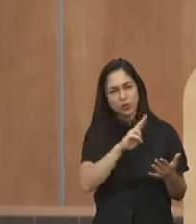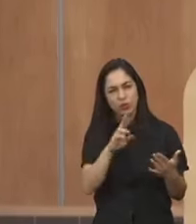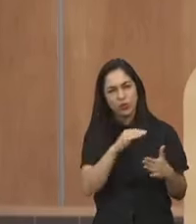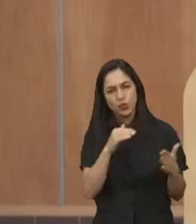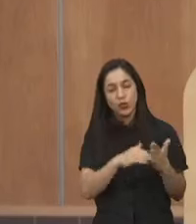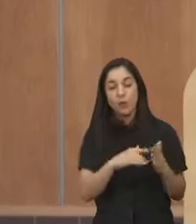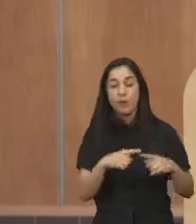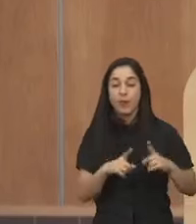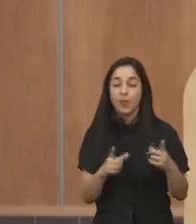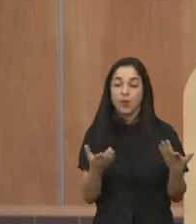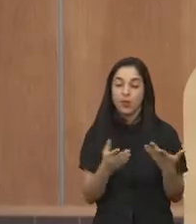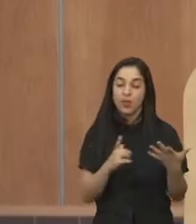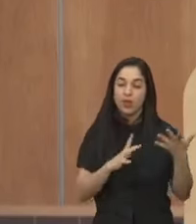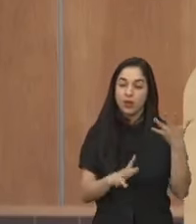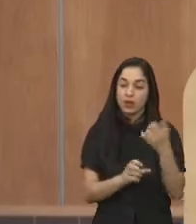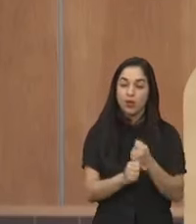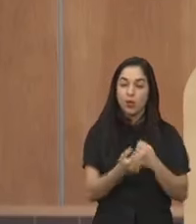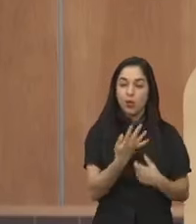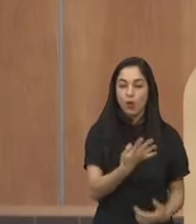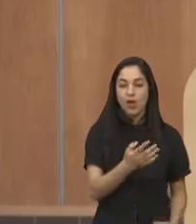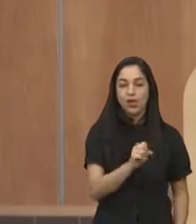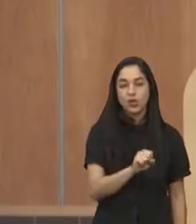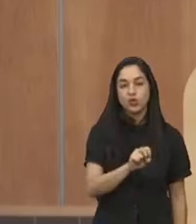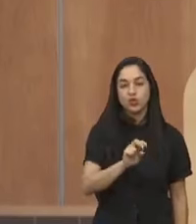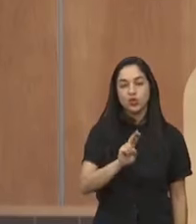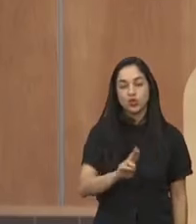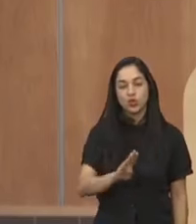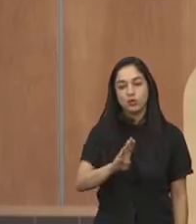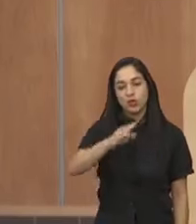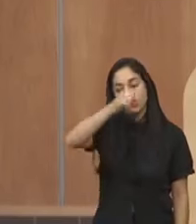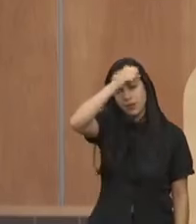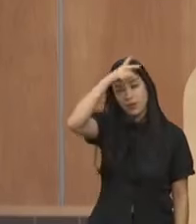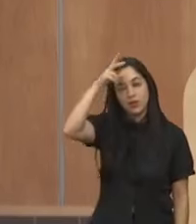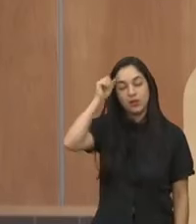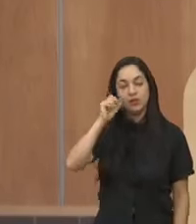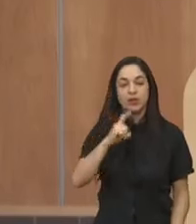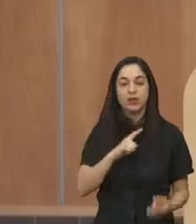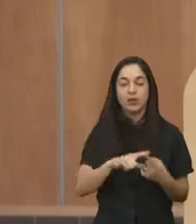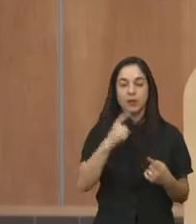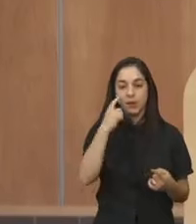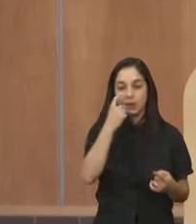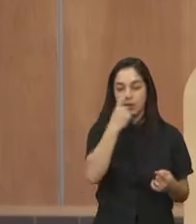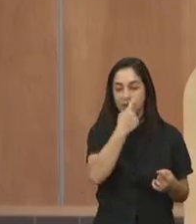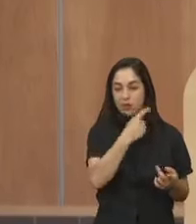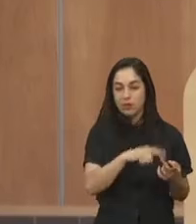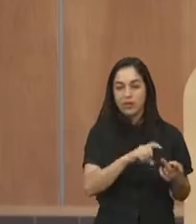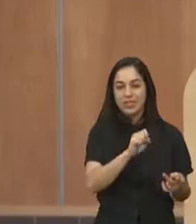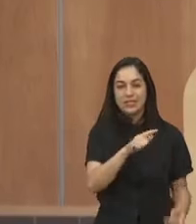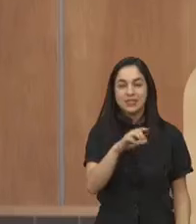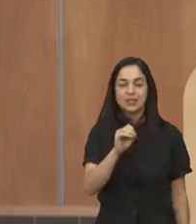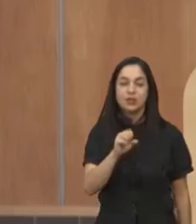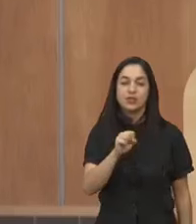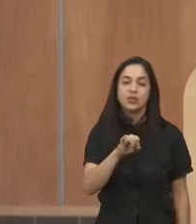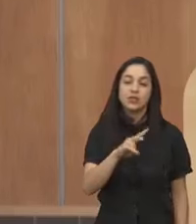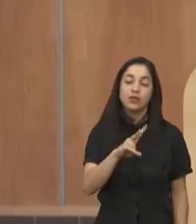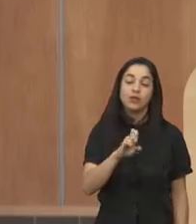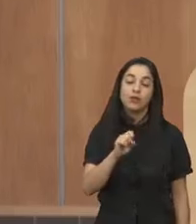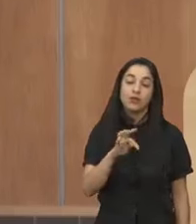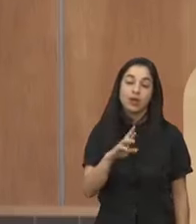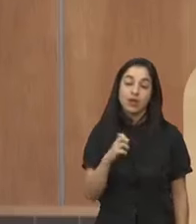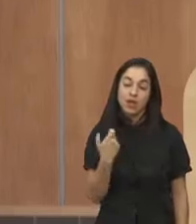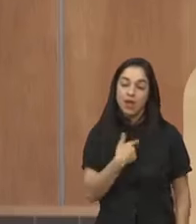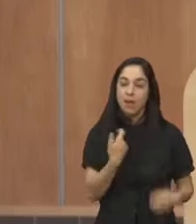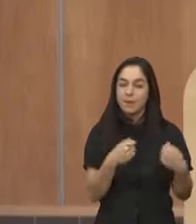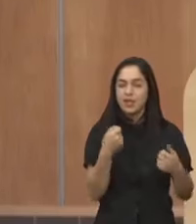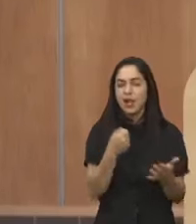nós temos 4 subprefeituras, 2 muito bem estruturadas, que é do Parque Meia Lua e do São Silvestre. E é isso, a gente tem que lutar, buscar